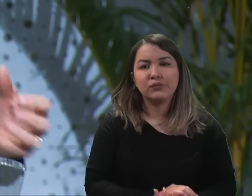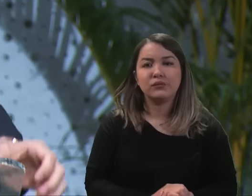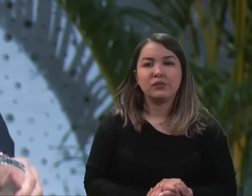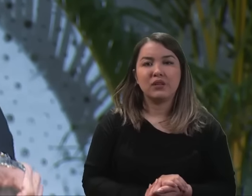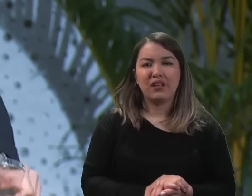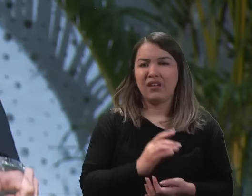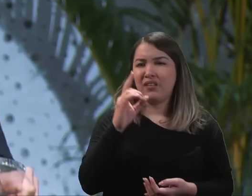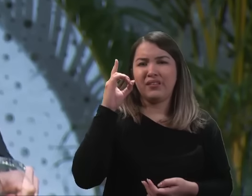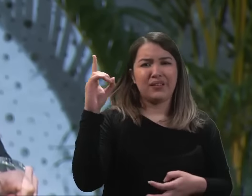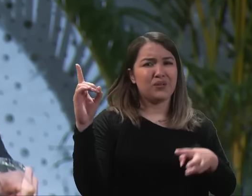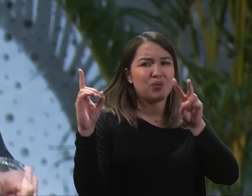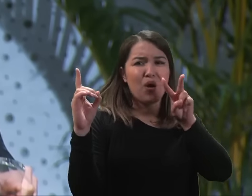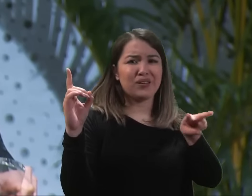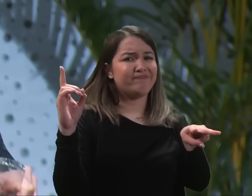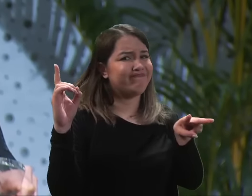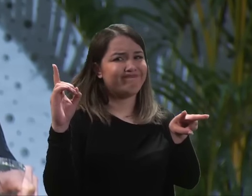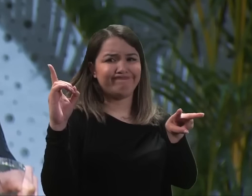vomitá-los